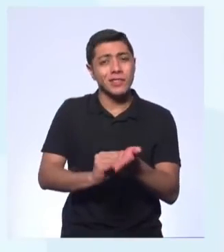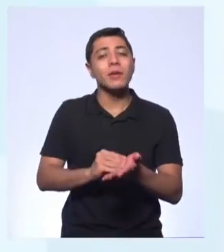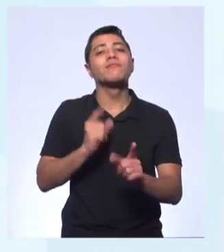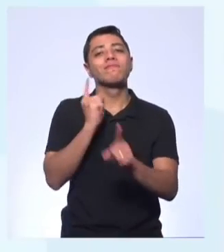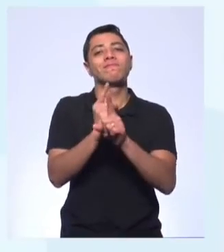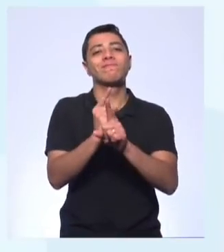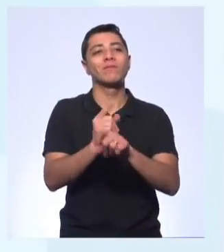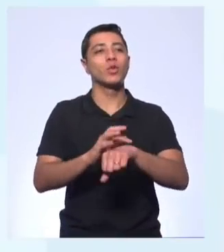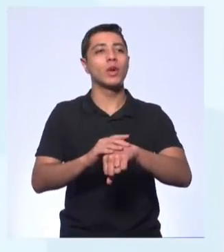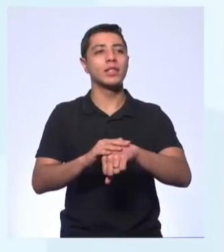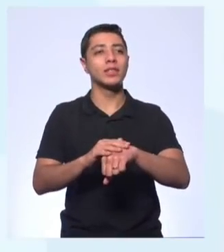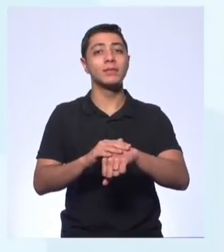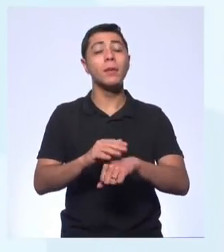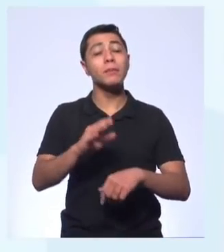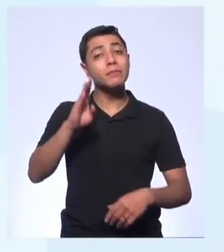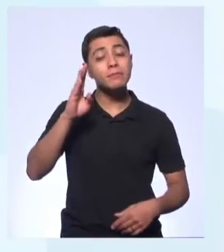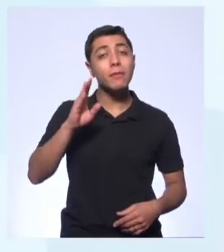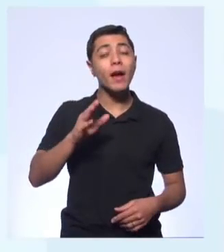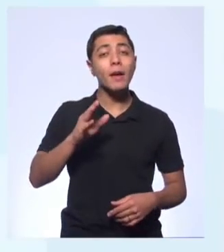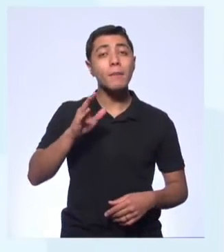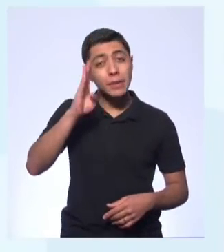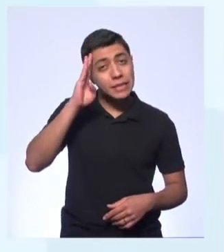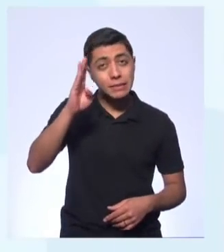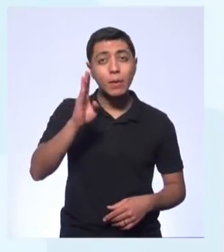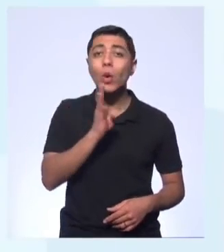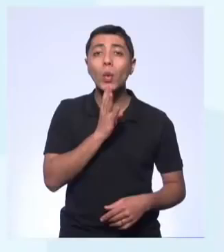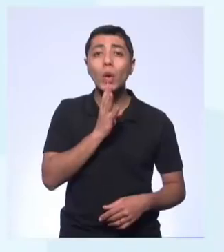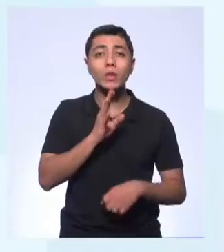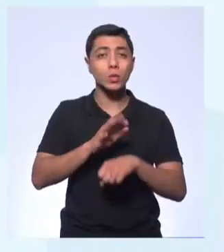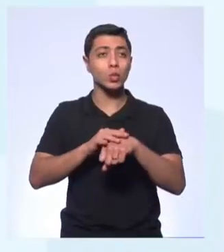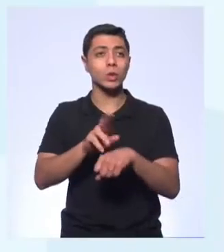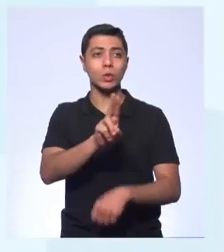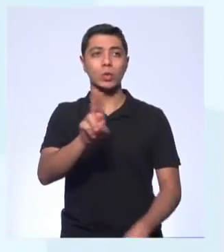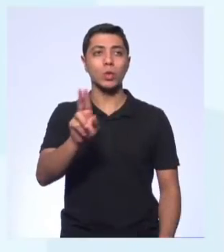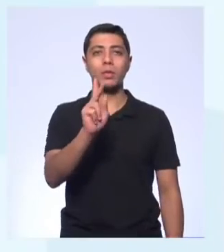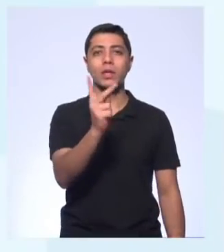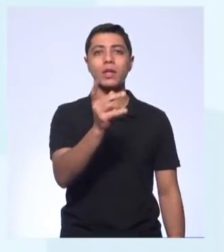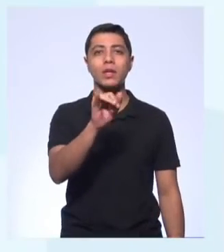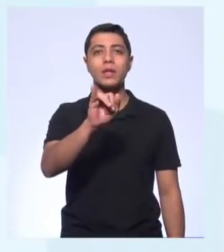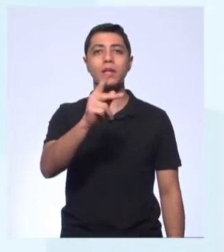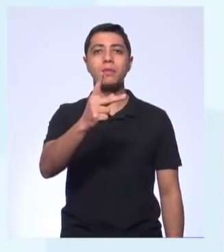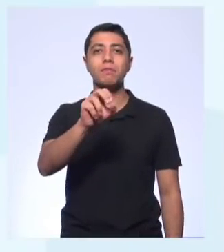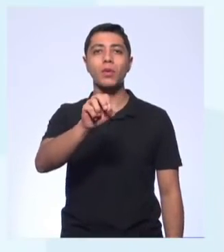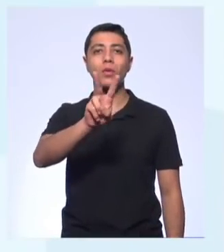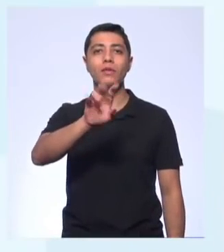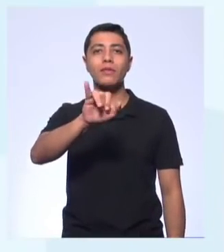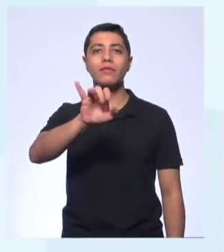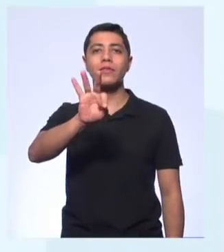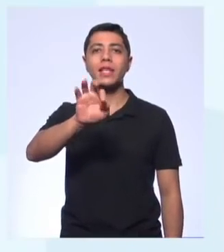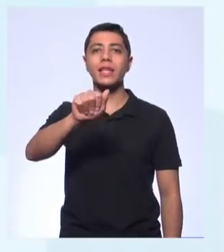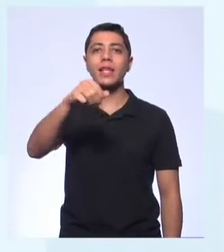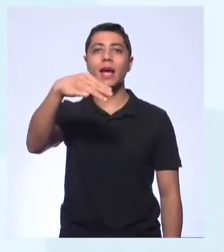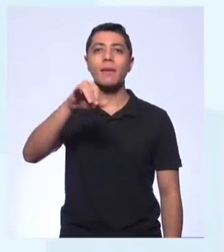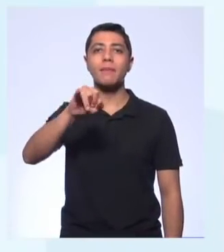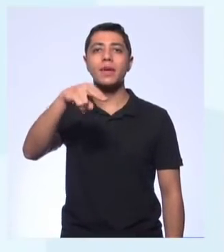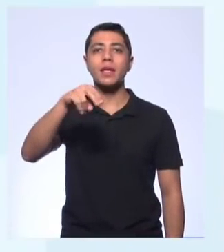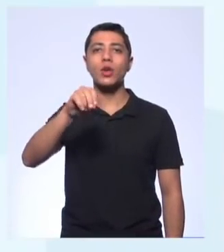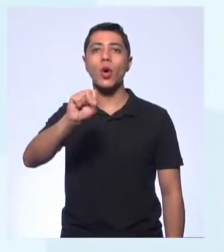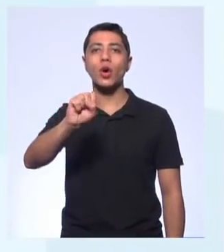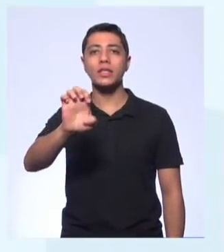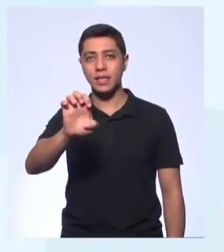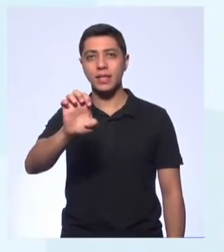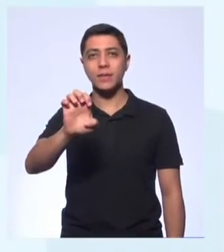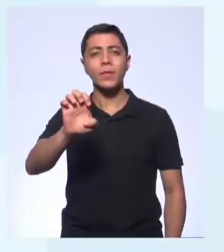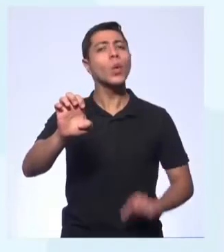de hipovitaminose, ou seja, baixa quantidade aí de vitaminas no organismo. O exemplo que a gente tem aqui é a